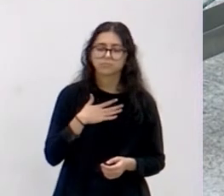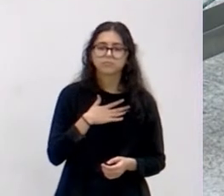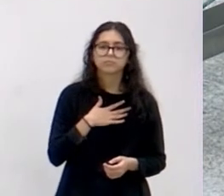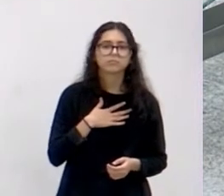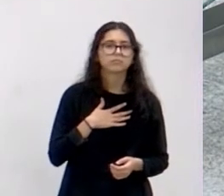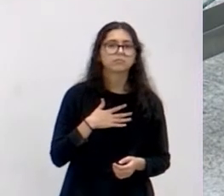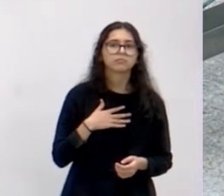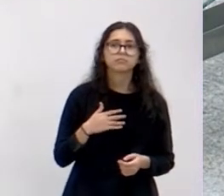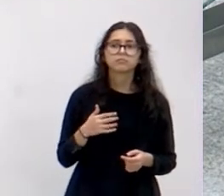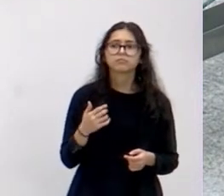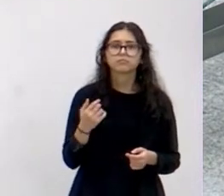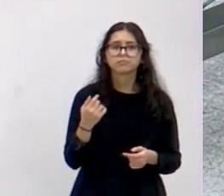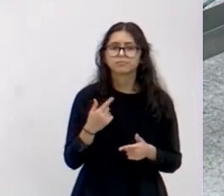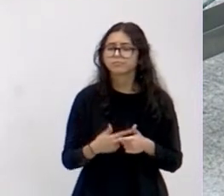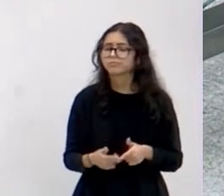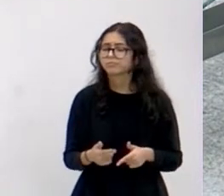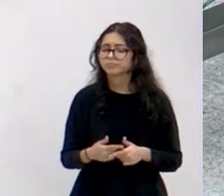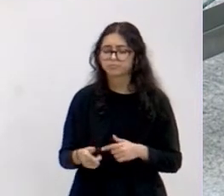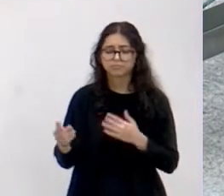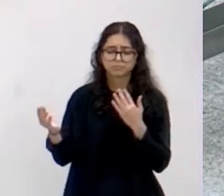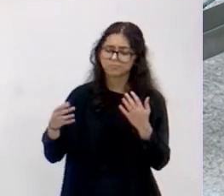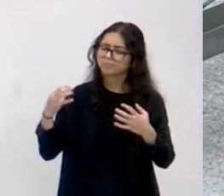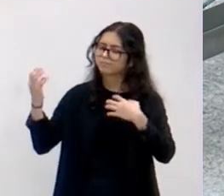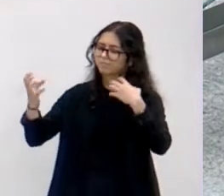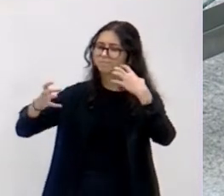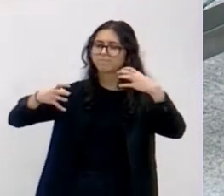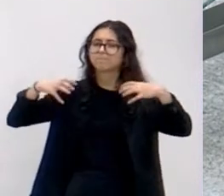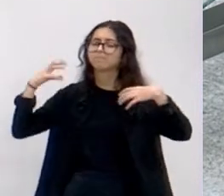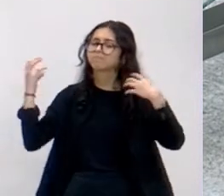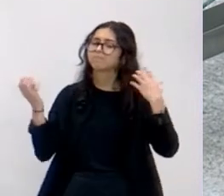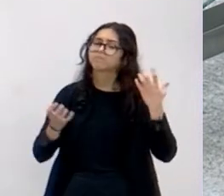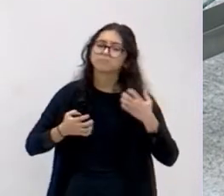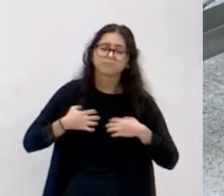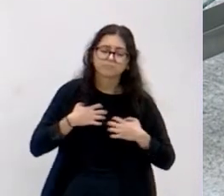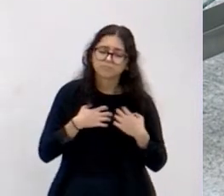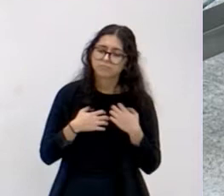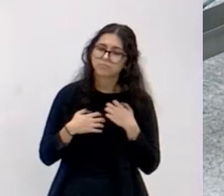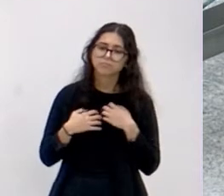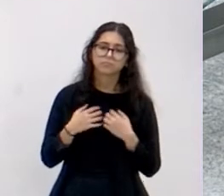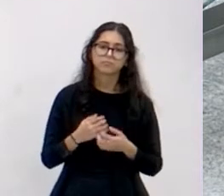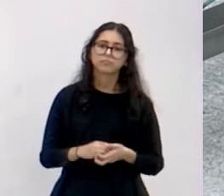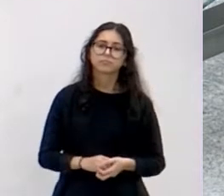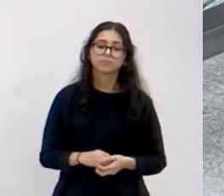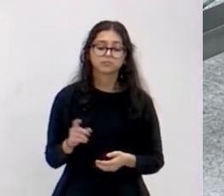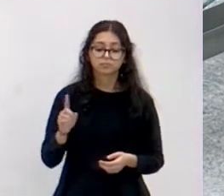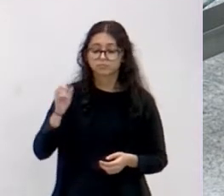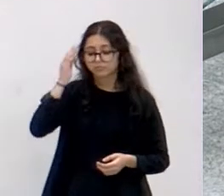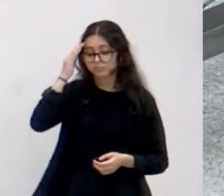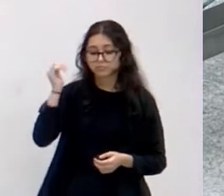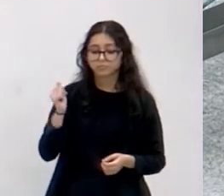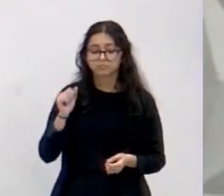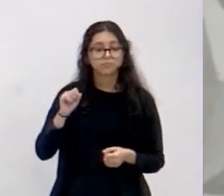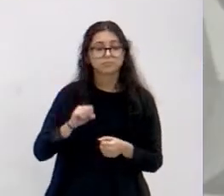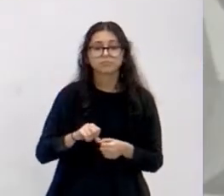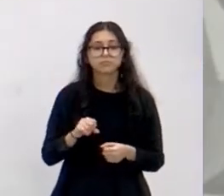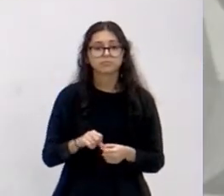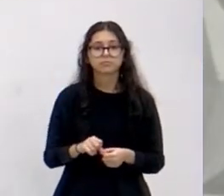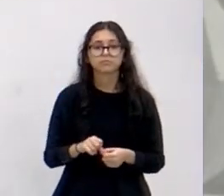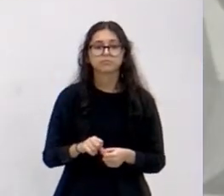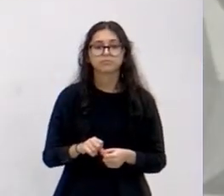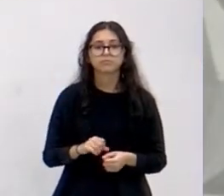de não saber mais o que fazer eu já não sei mais o que fazer diante dessa situação o cansaço